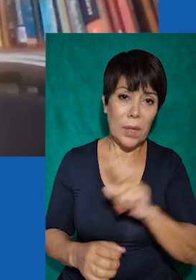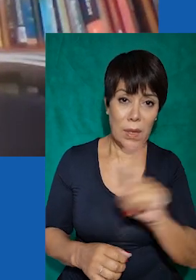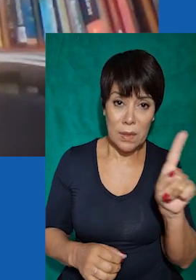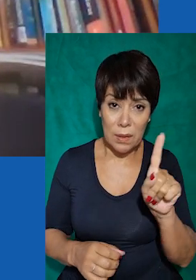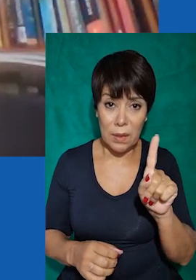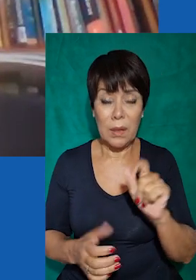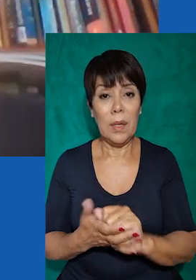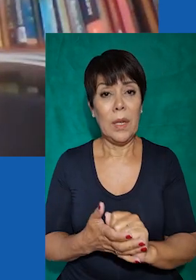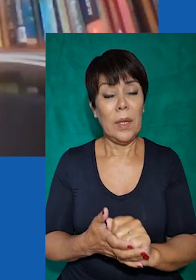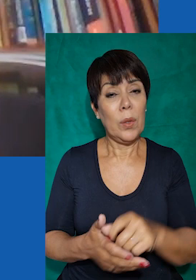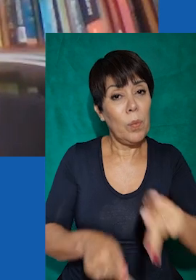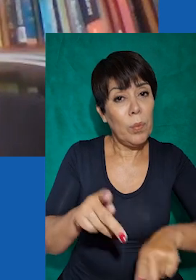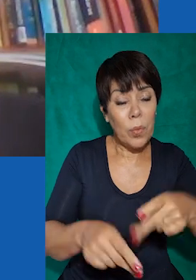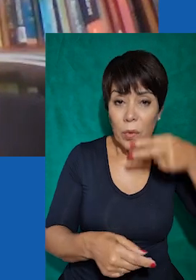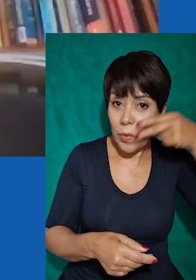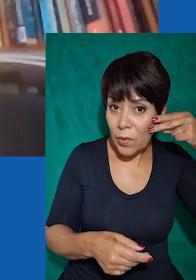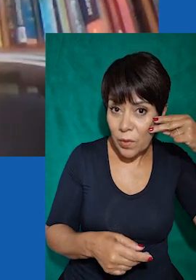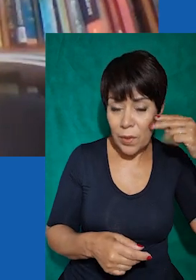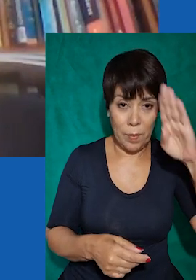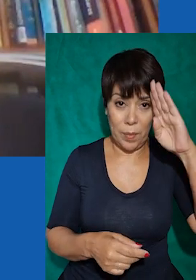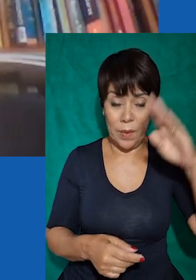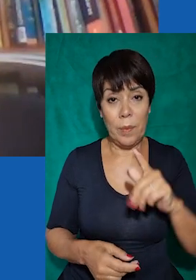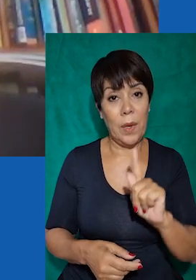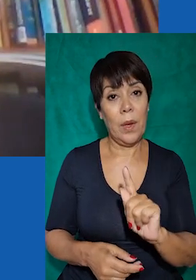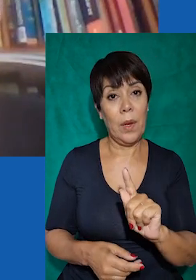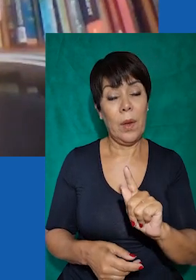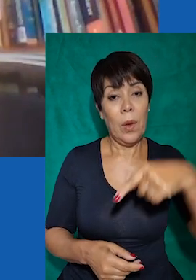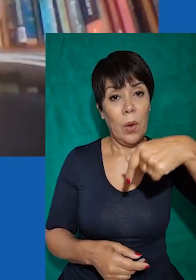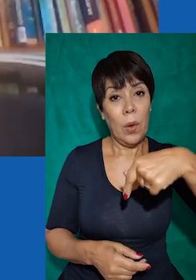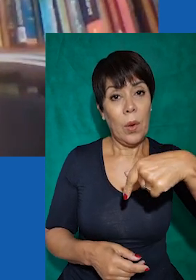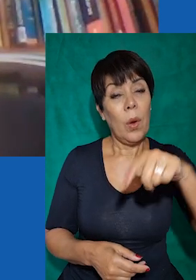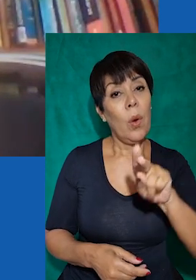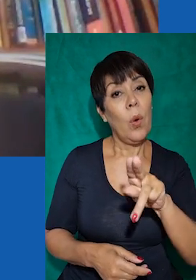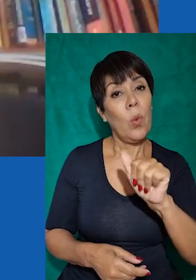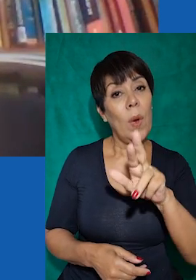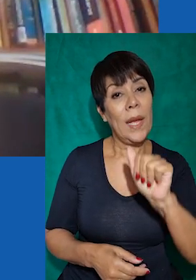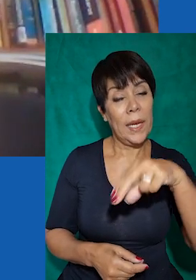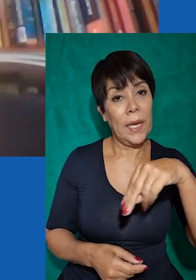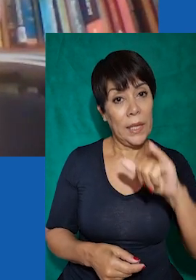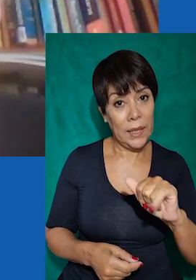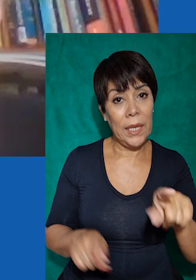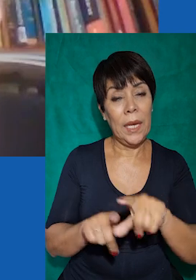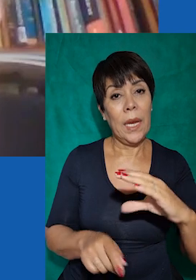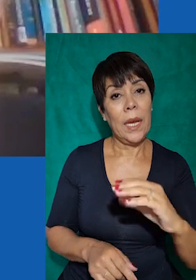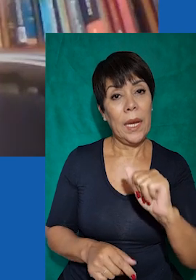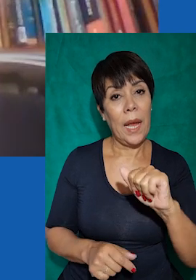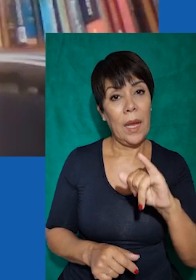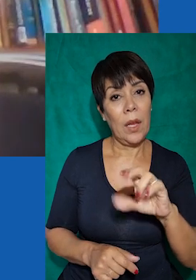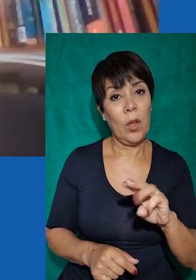entre indígenas, sobretudo Guarani Kaiowá e Guarani